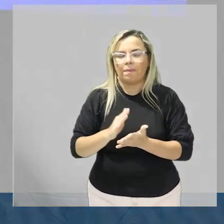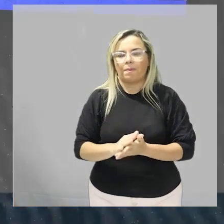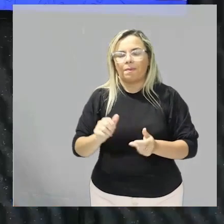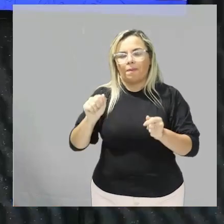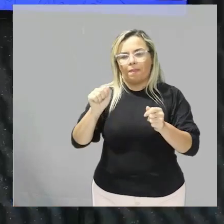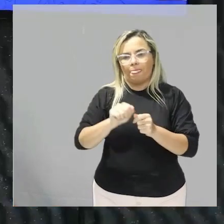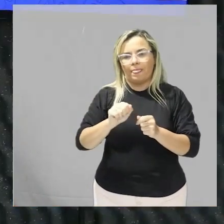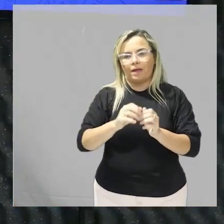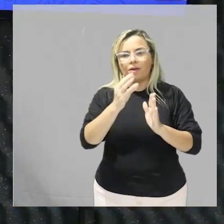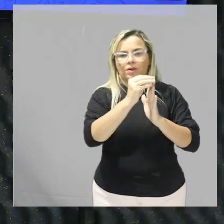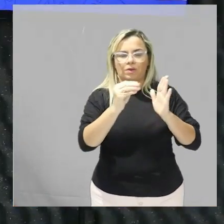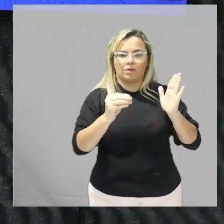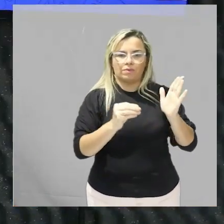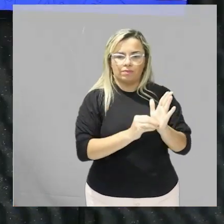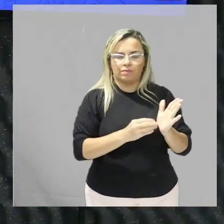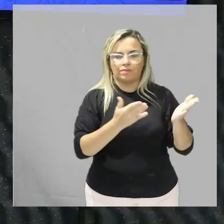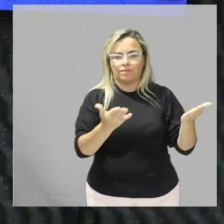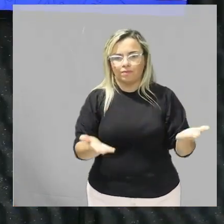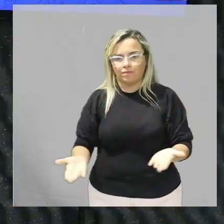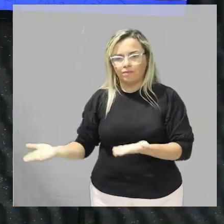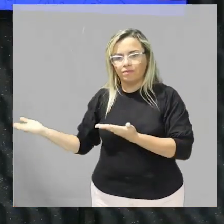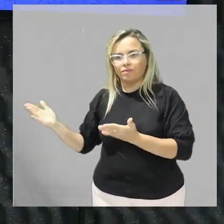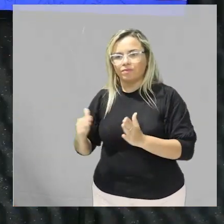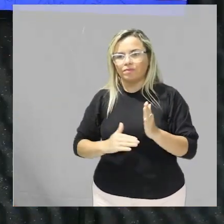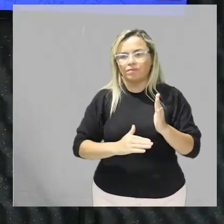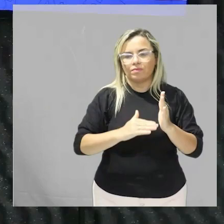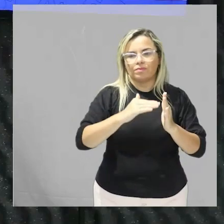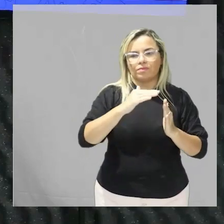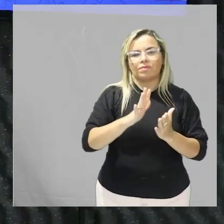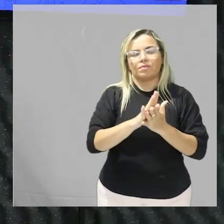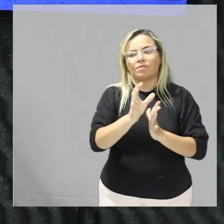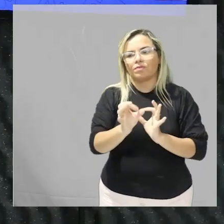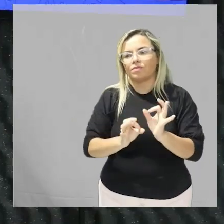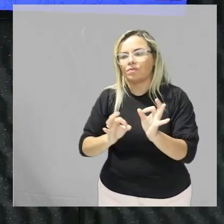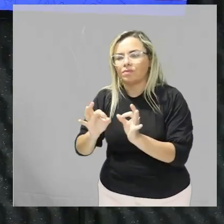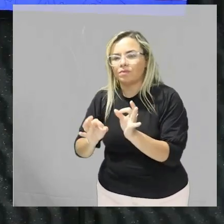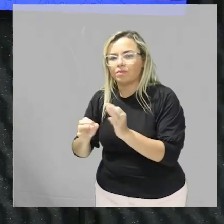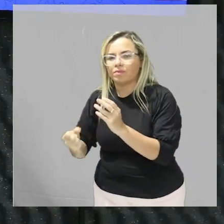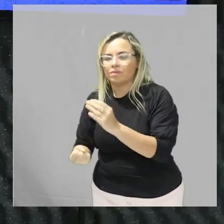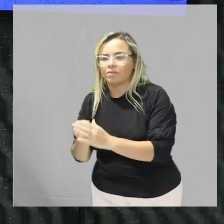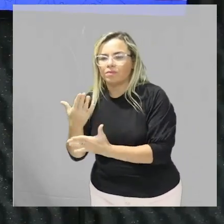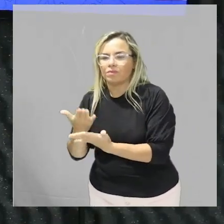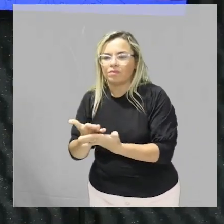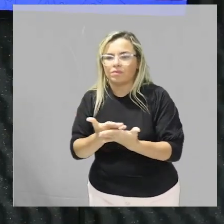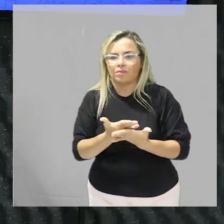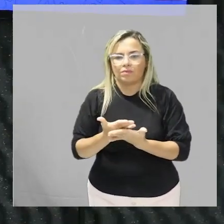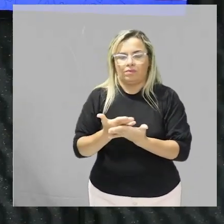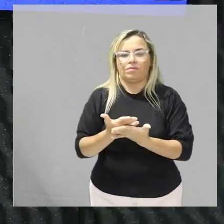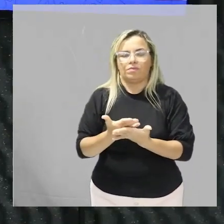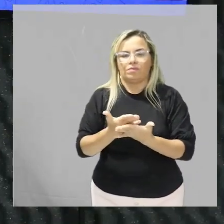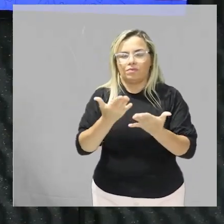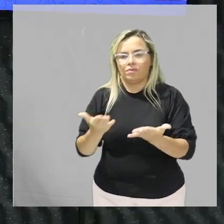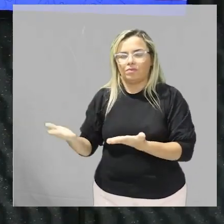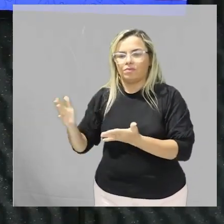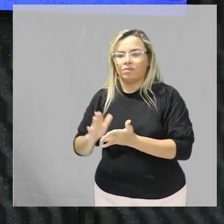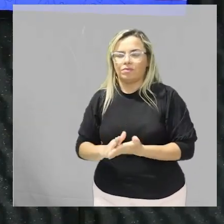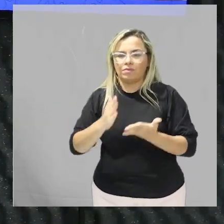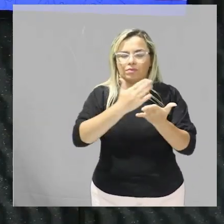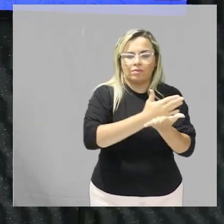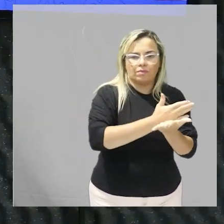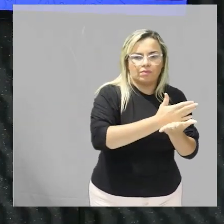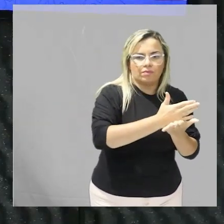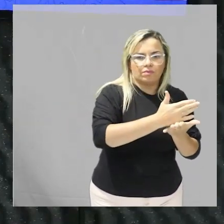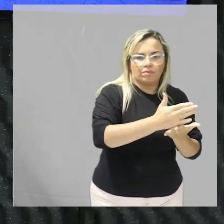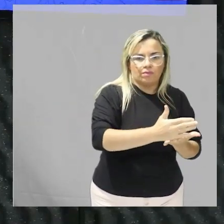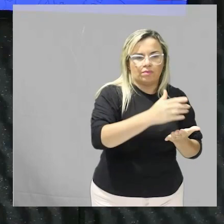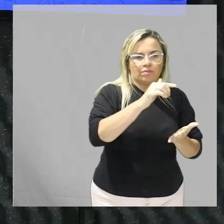do nosso conteúdo aqui, níveis de organização em ecologia, tá? Os níveis de organização em ecologia, eles começam a